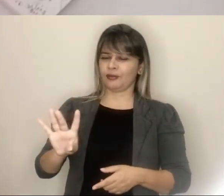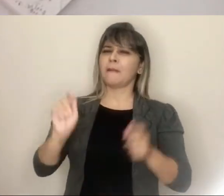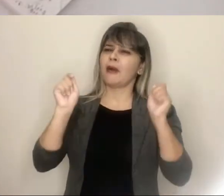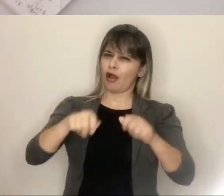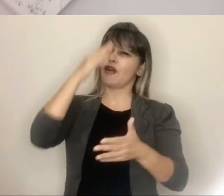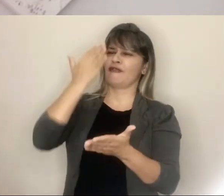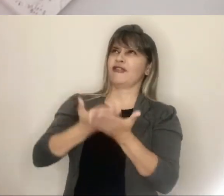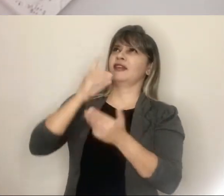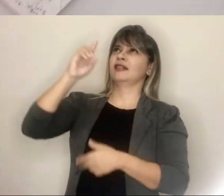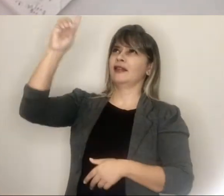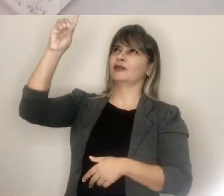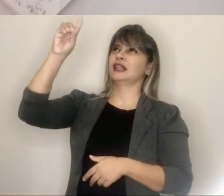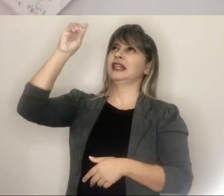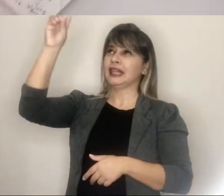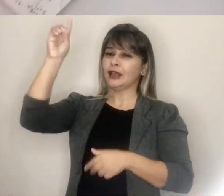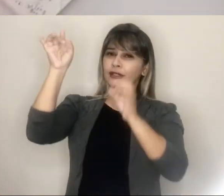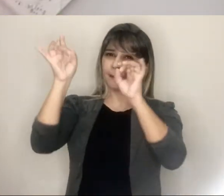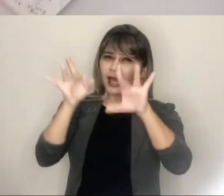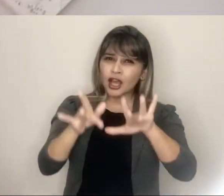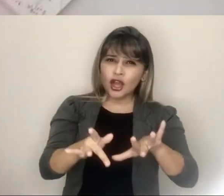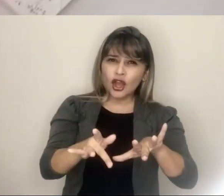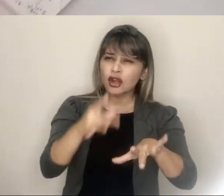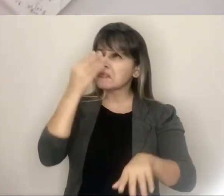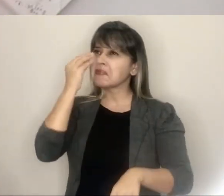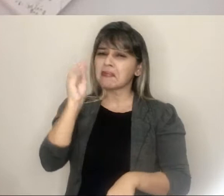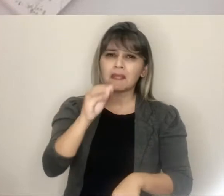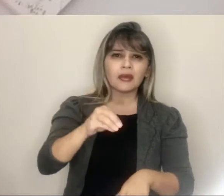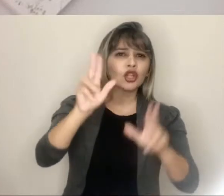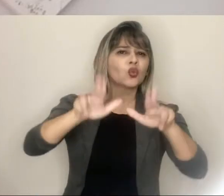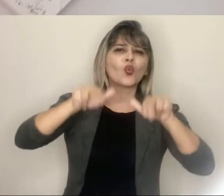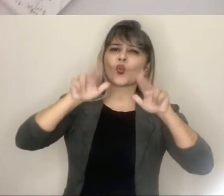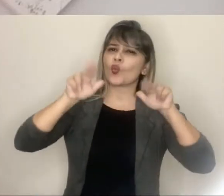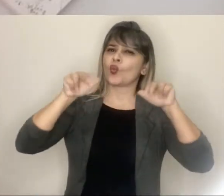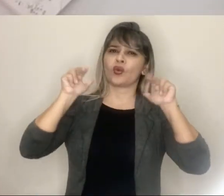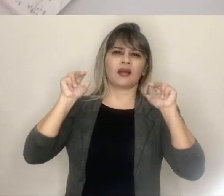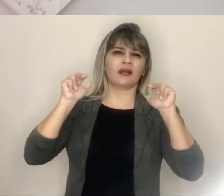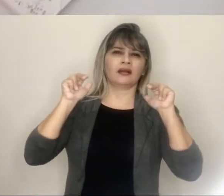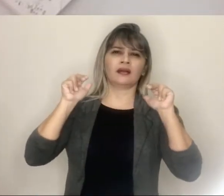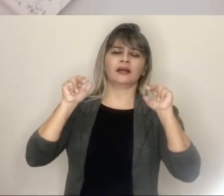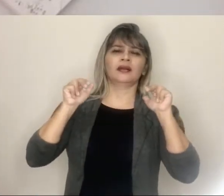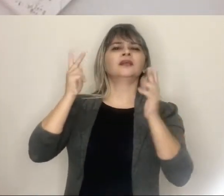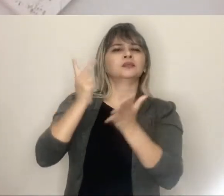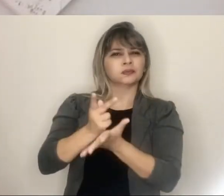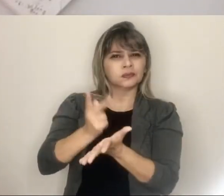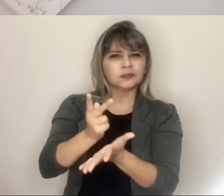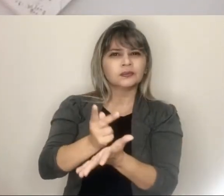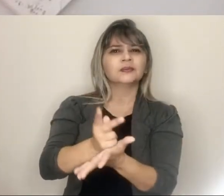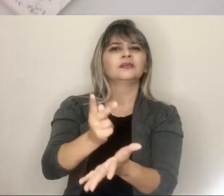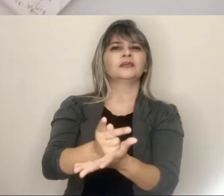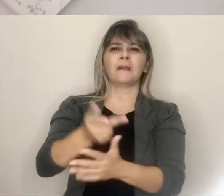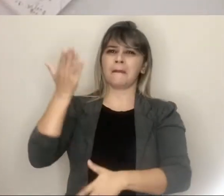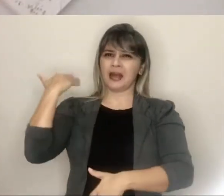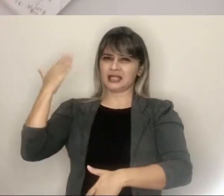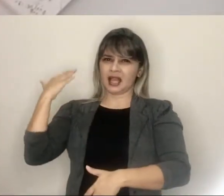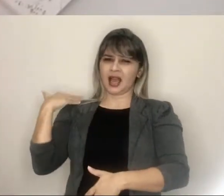com certeza Ele não vai nos abandonar nos dias que virão. Então vamos manter a nossa fé e confiança em